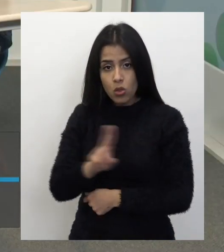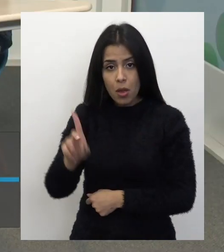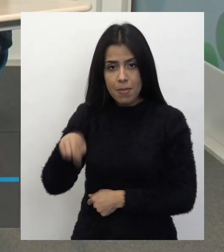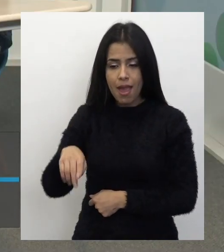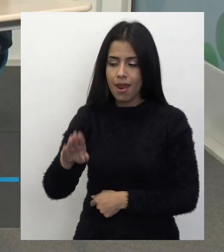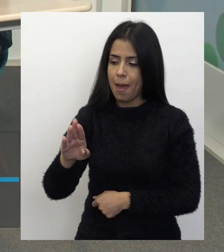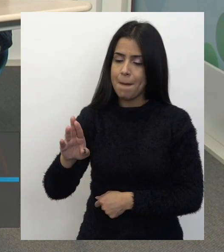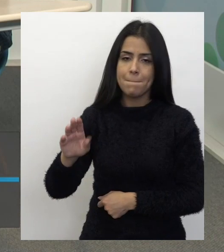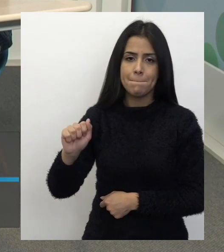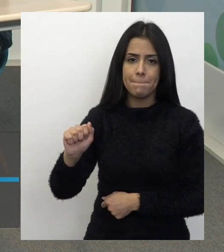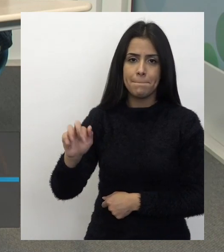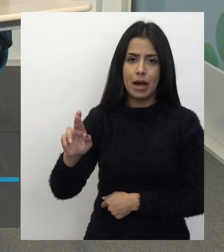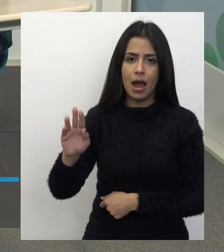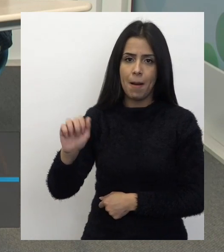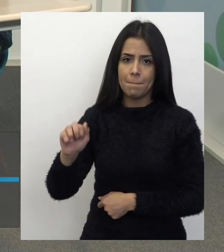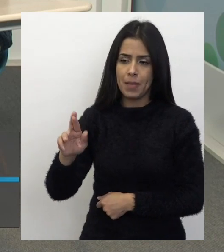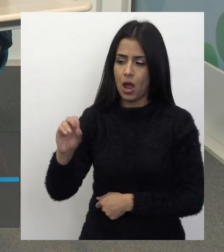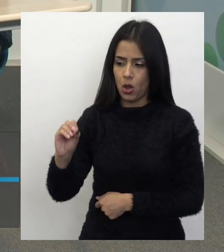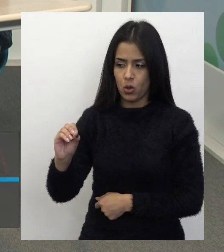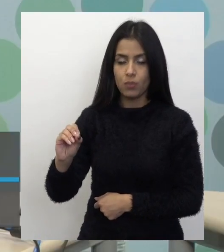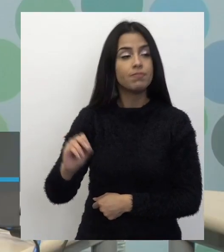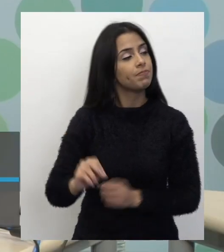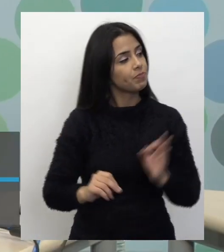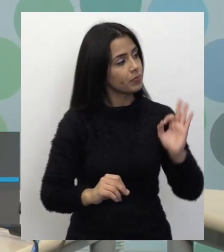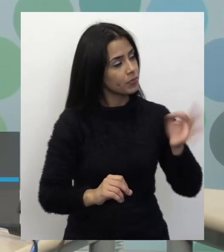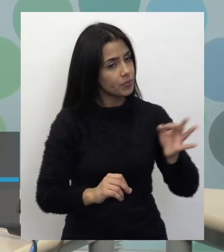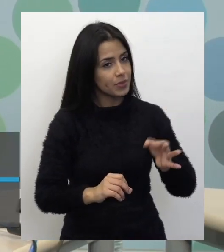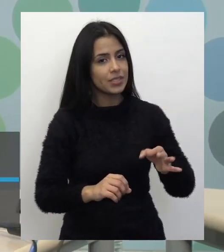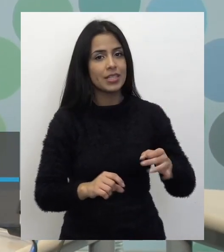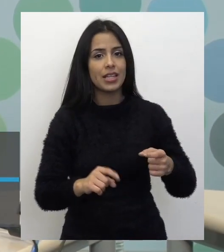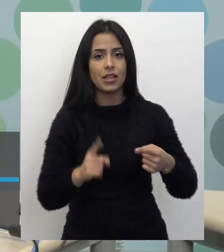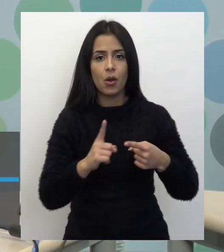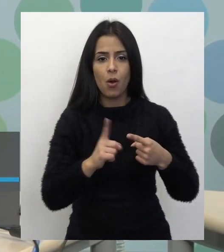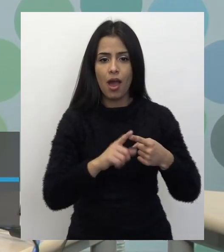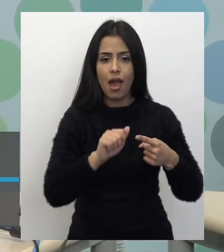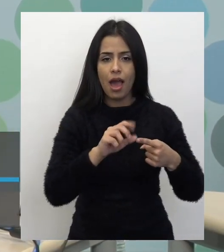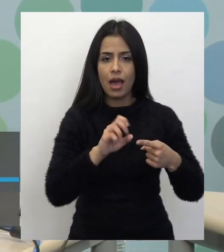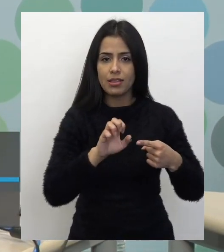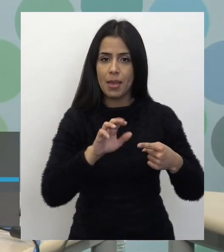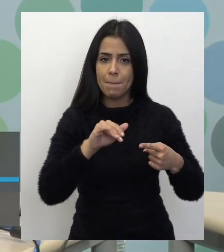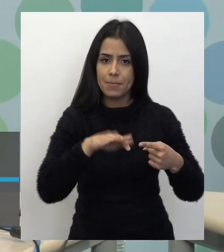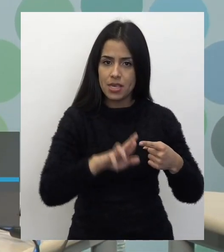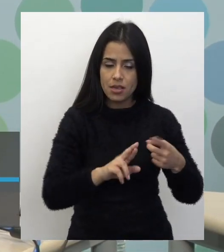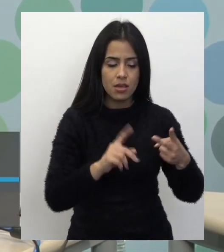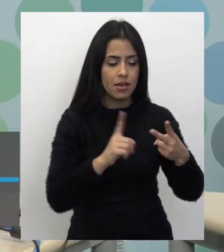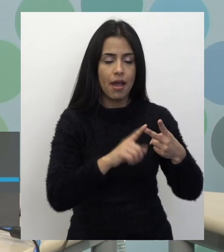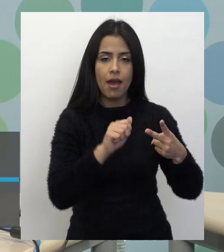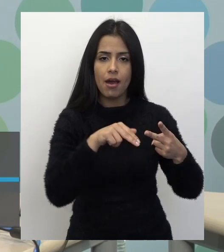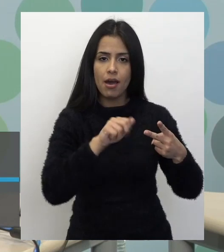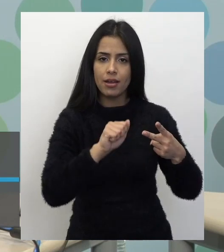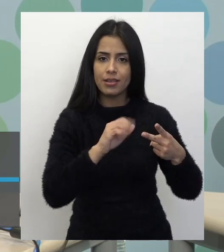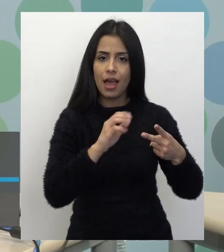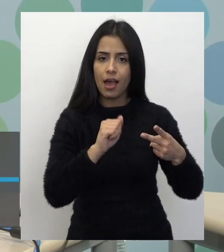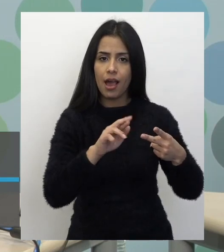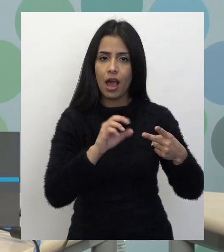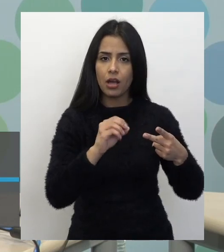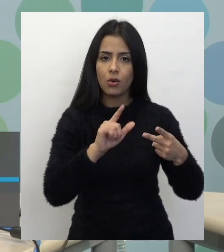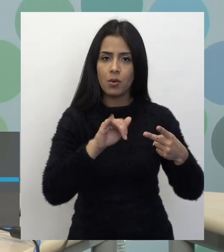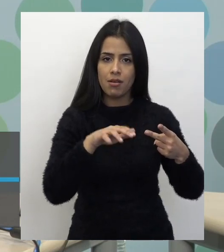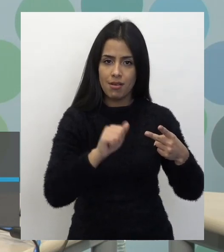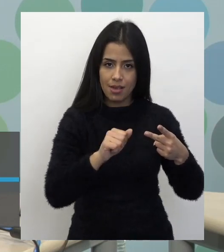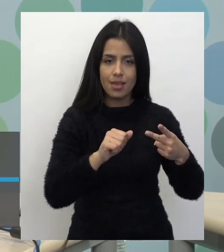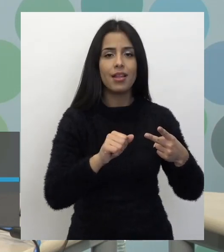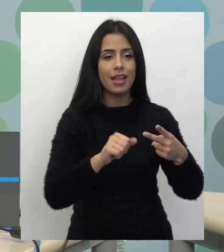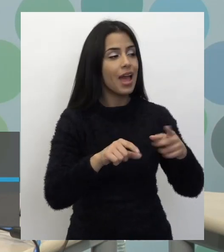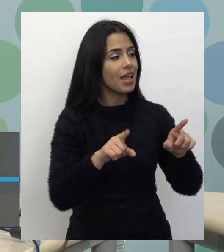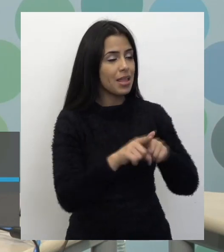Inclusive compartilhando também as respostas do aluno Ademir, da Ana Carolina. Eles disseram também que todos aqueles